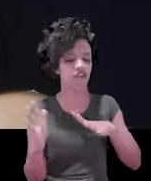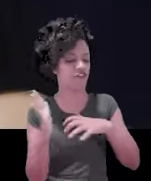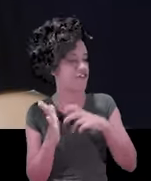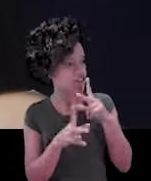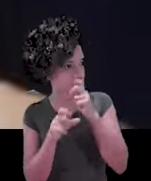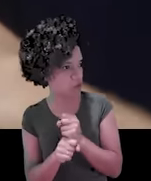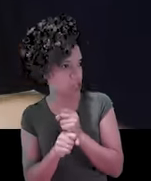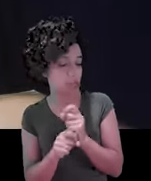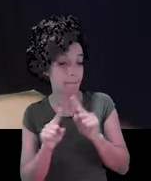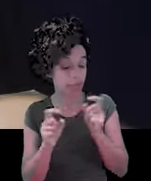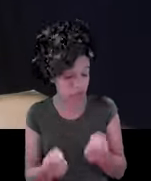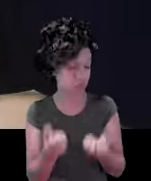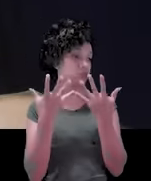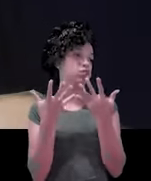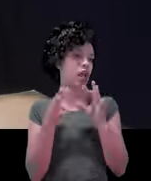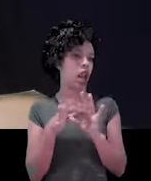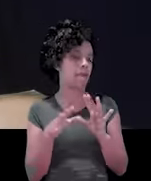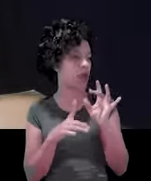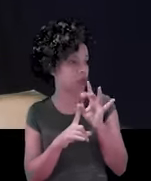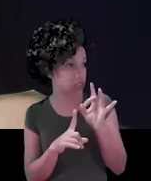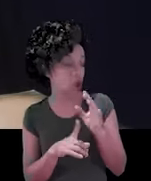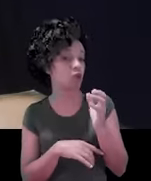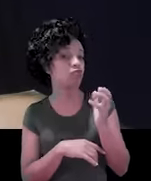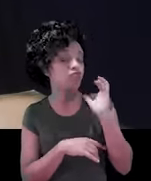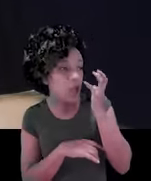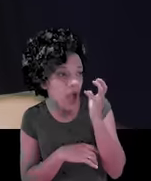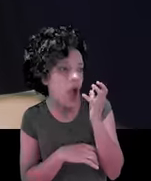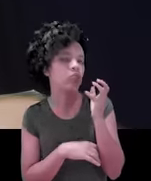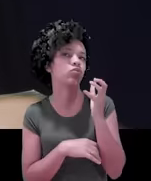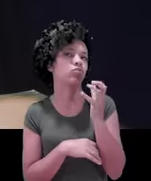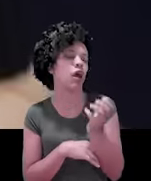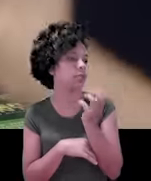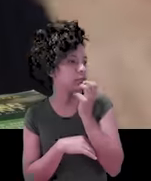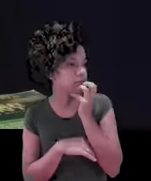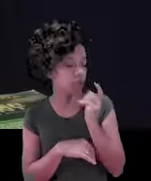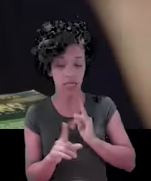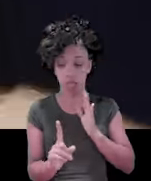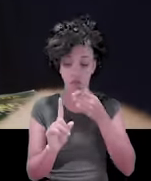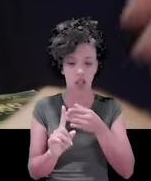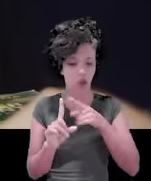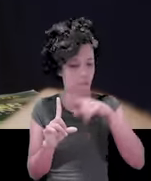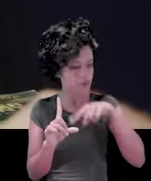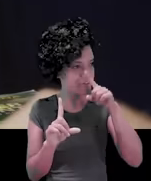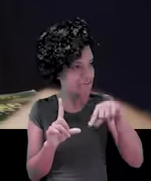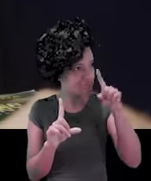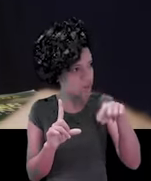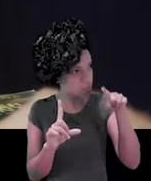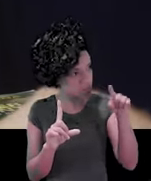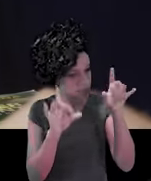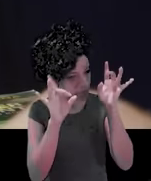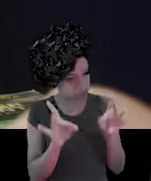Impacto ele aciona automaticamente libera um sinal de rádio que não há interferência específica